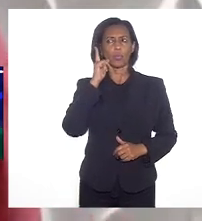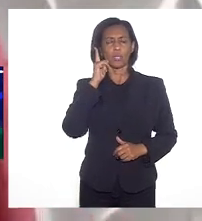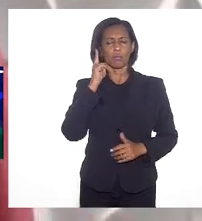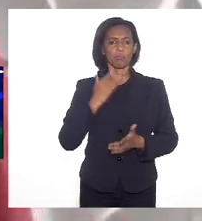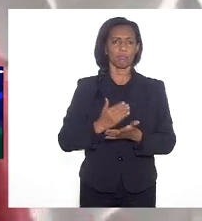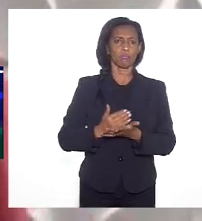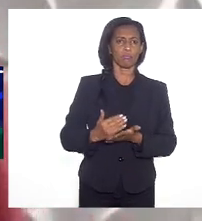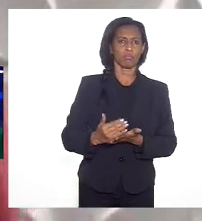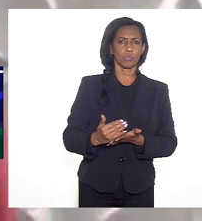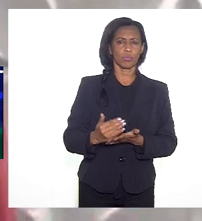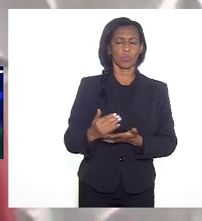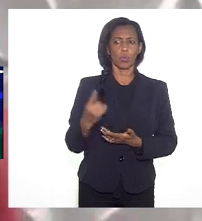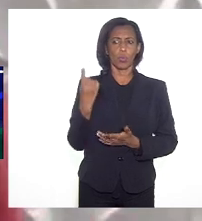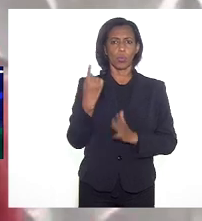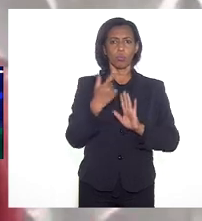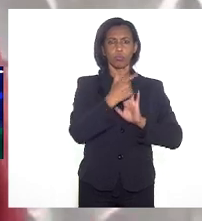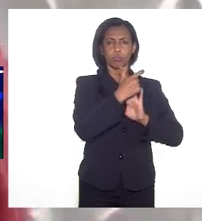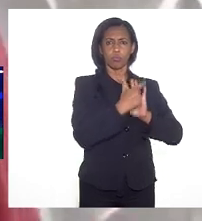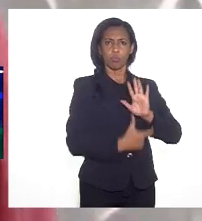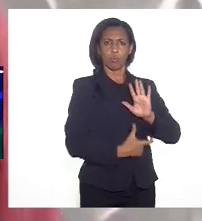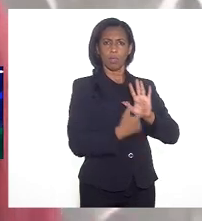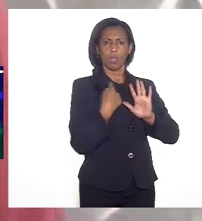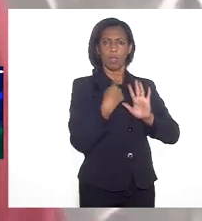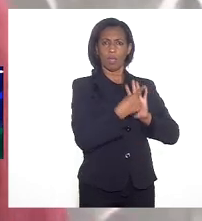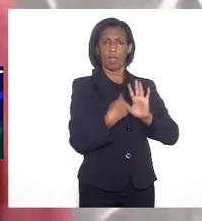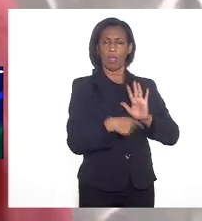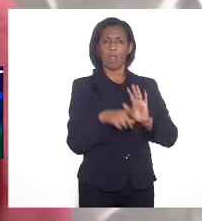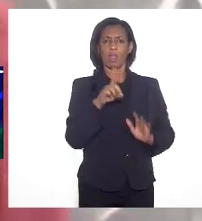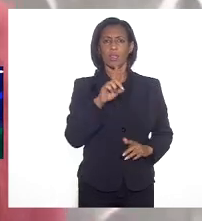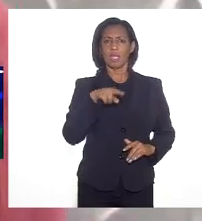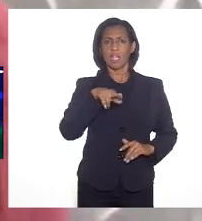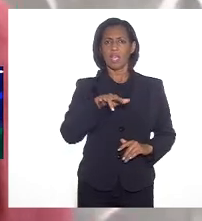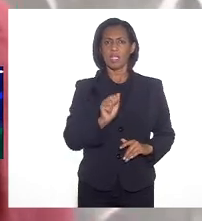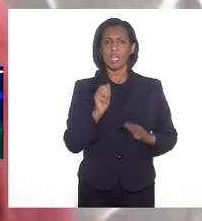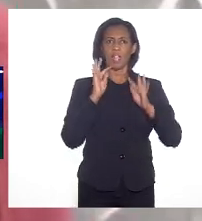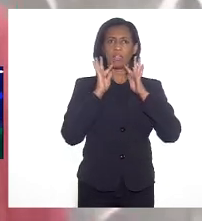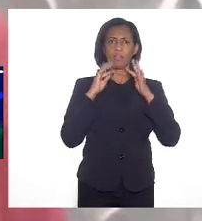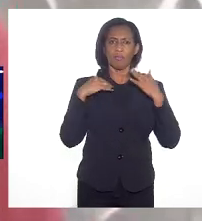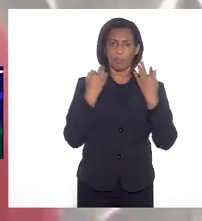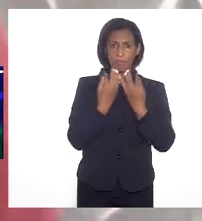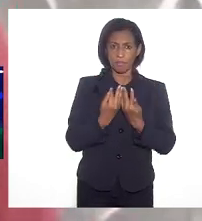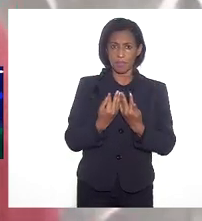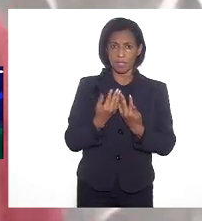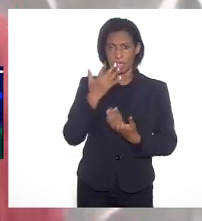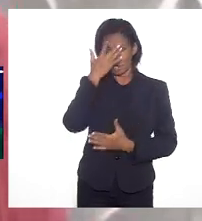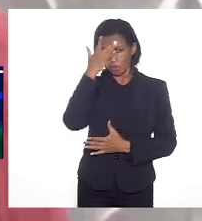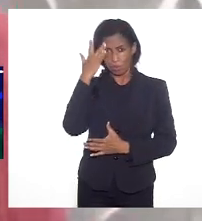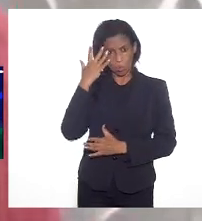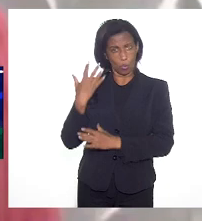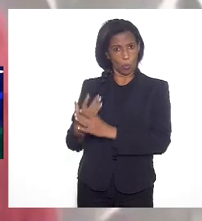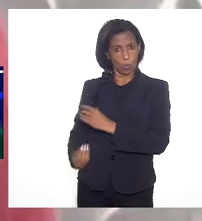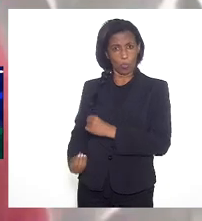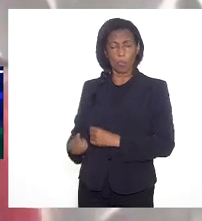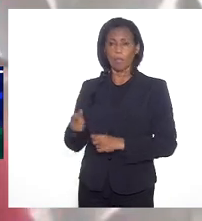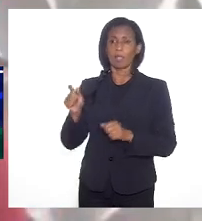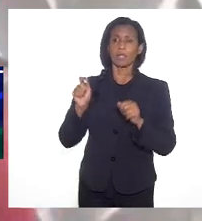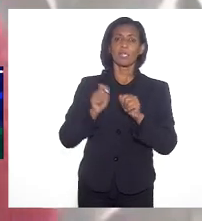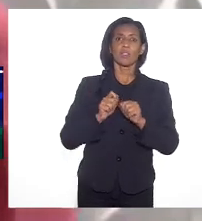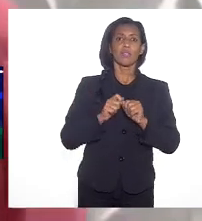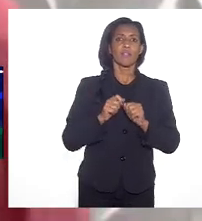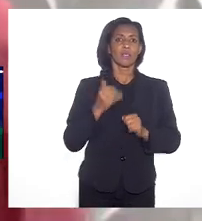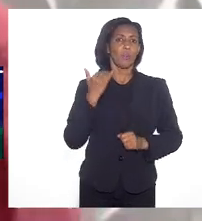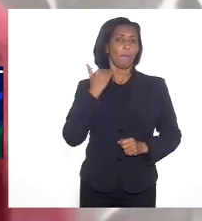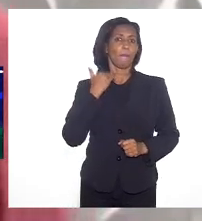ontem um calendário para coleta de DNA de familiares das pessoas desaparecidas para se fazer um